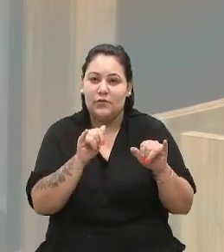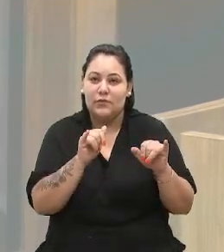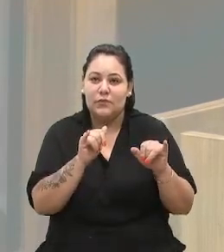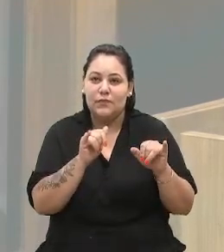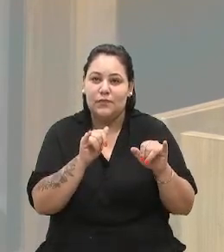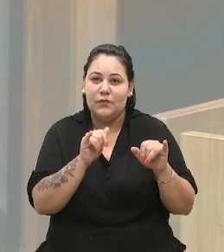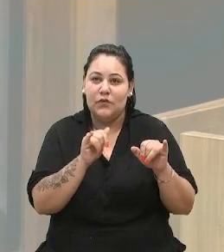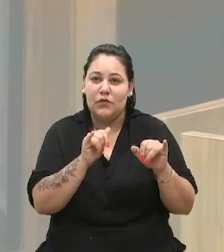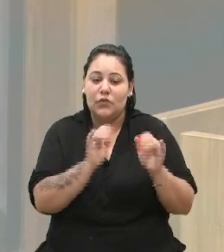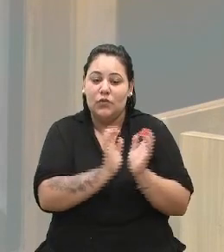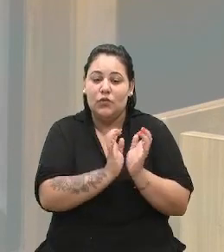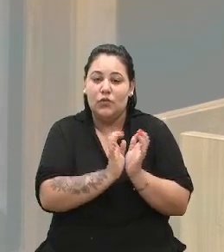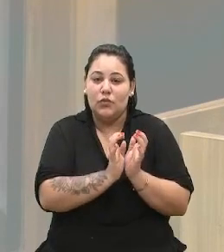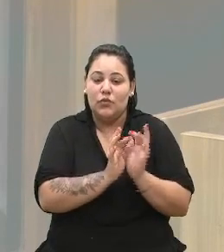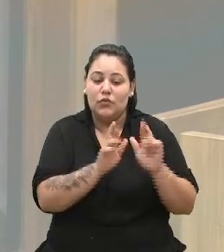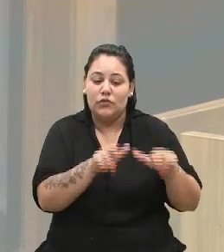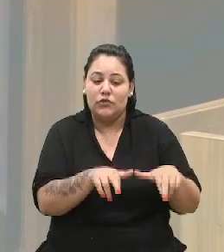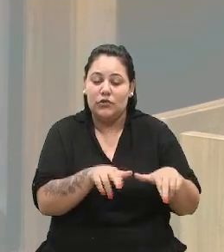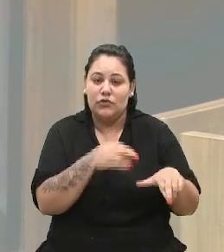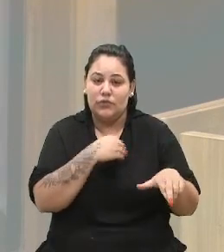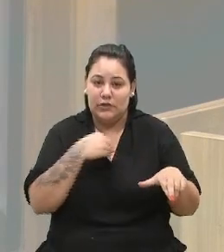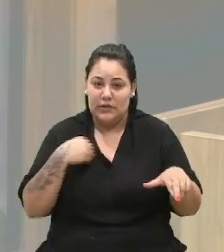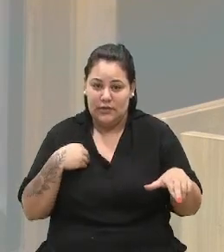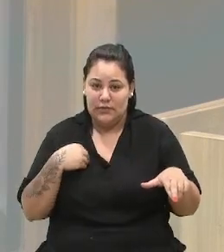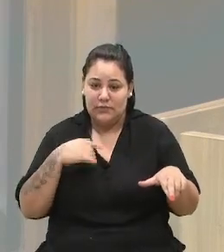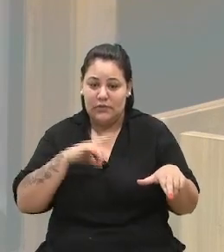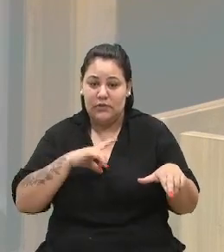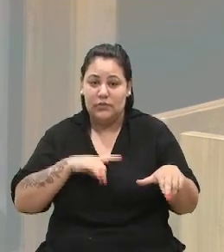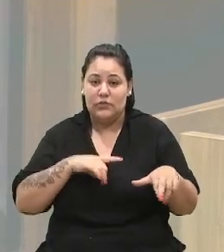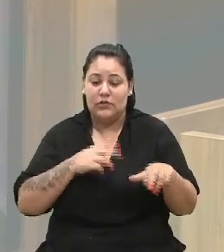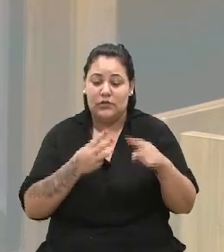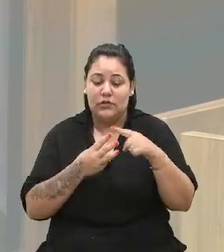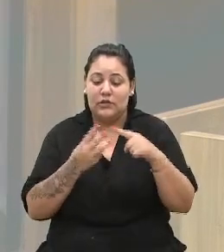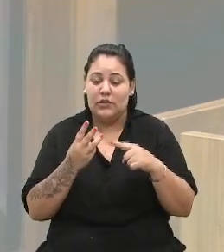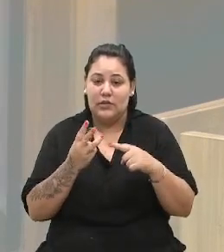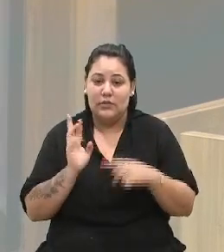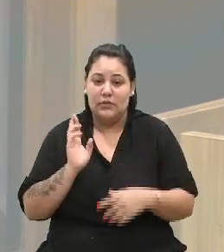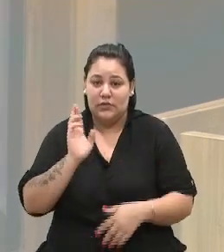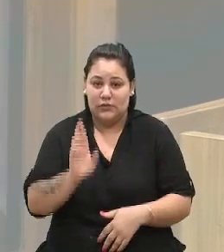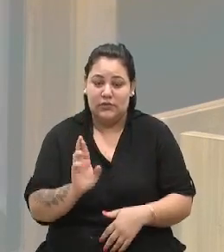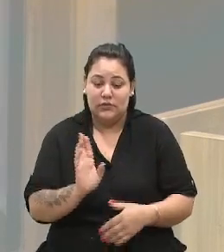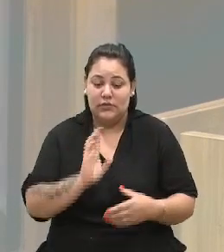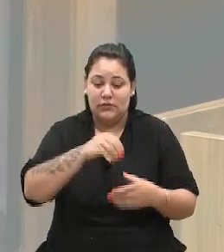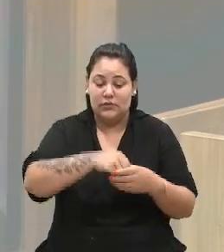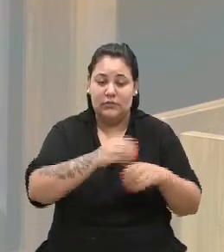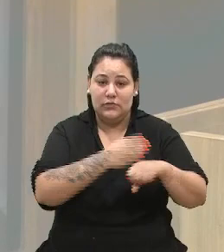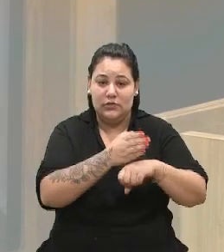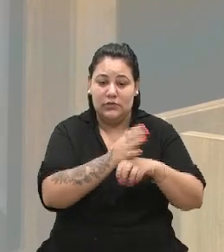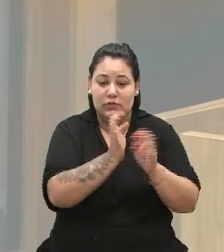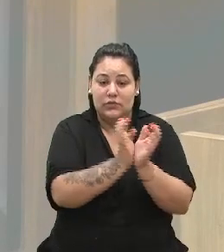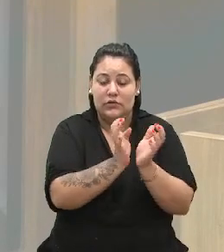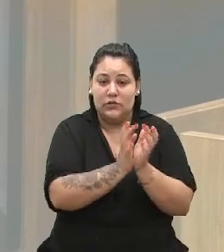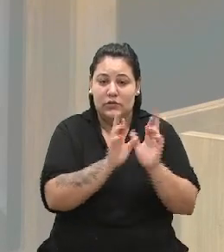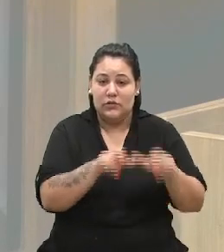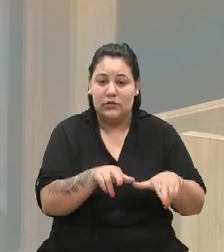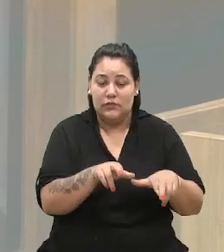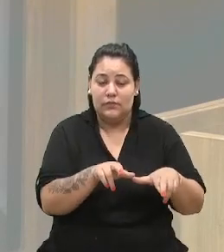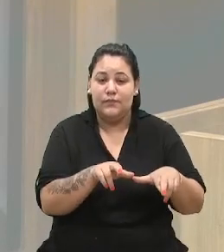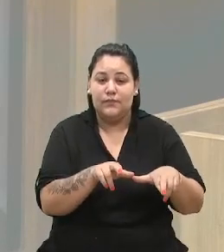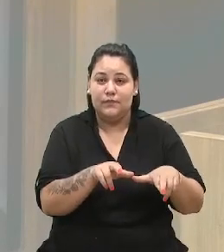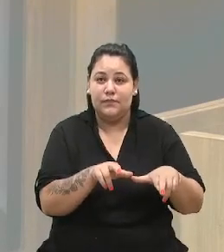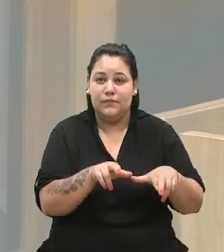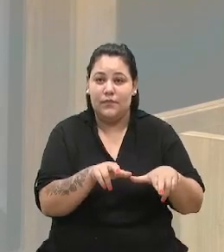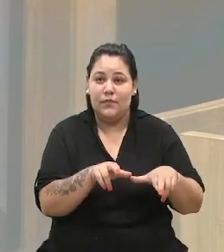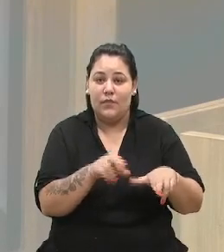né? Nós temos 3 ilustres representantes de Caxias no Conselho Regional de Medicina, a doutora